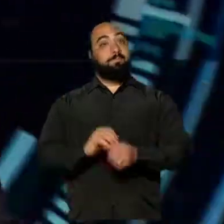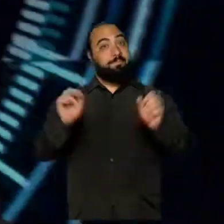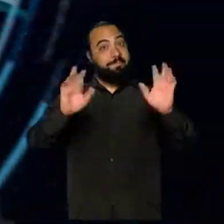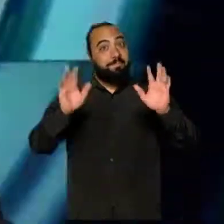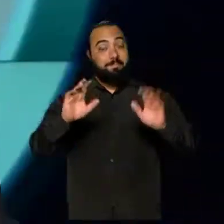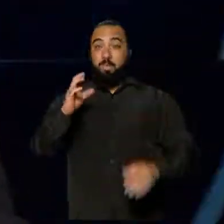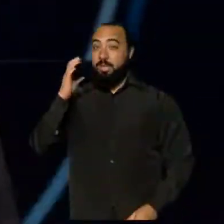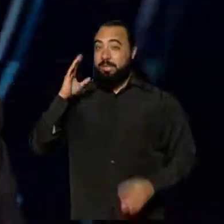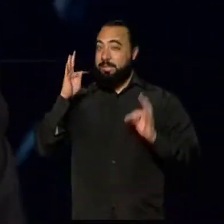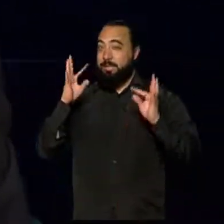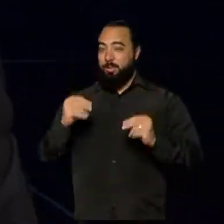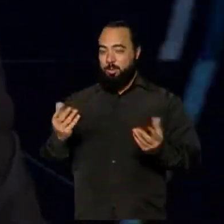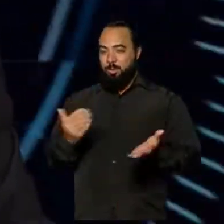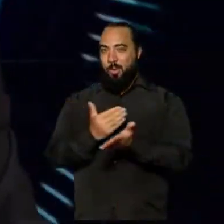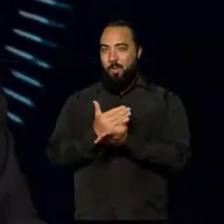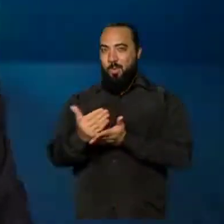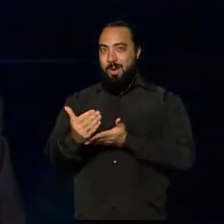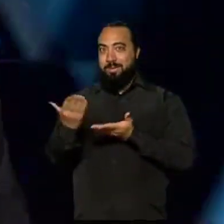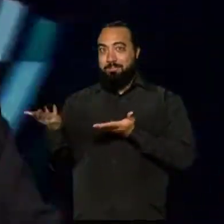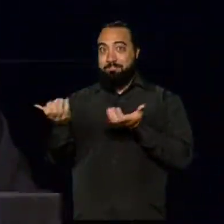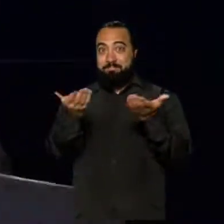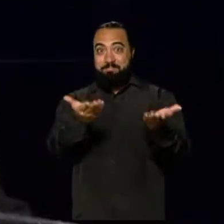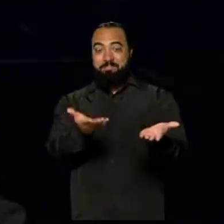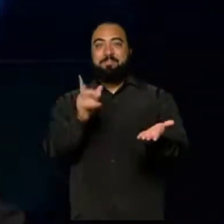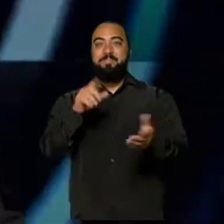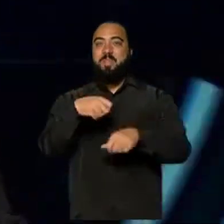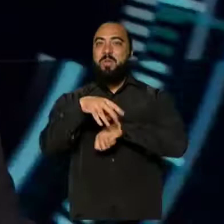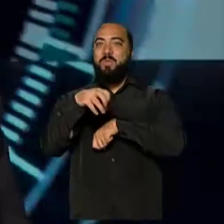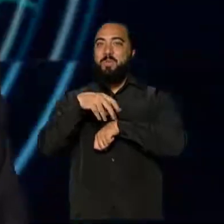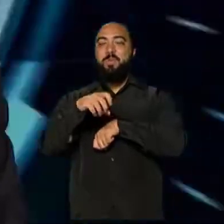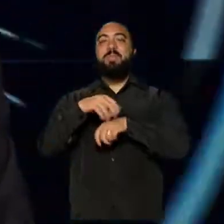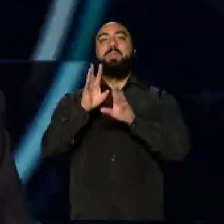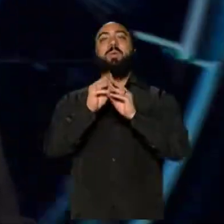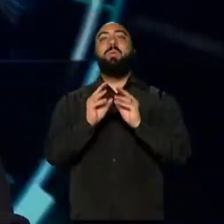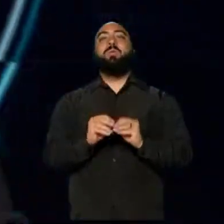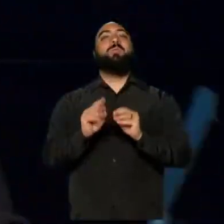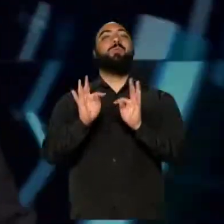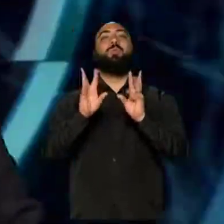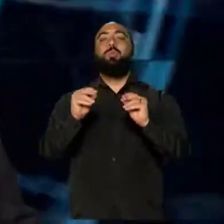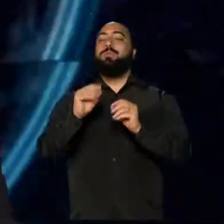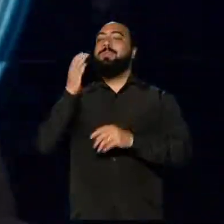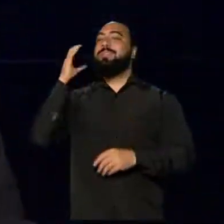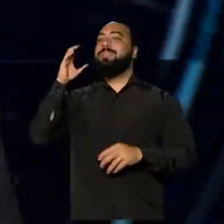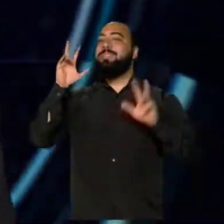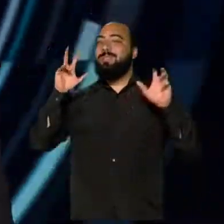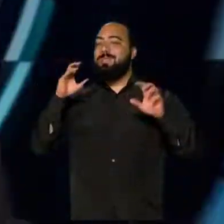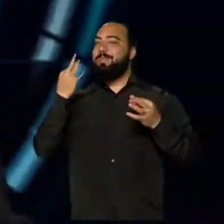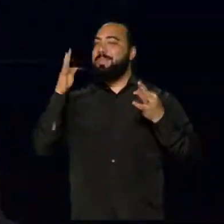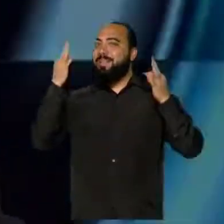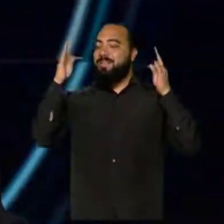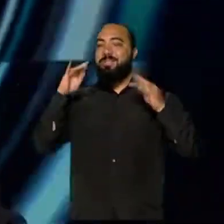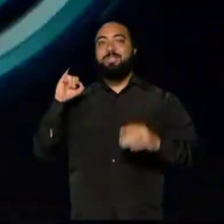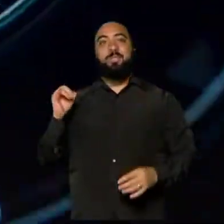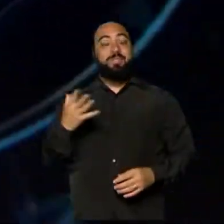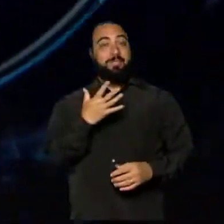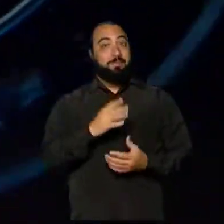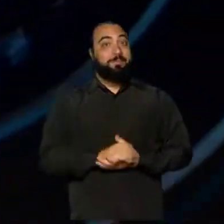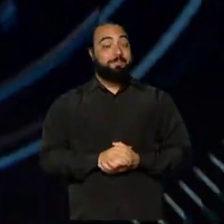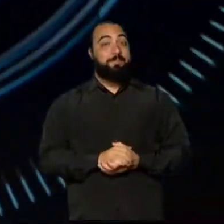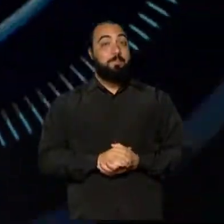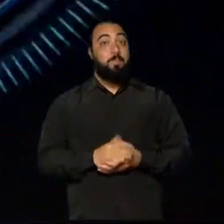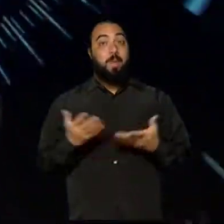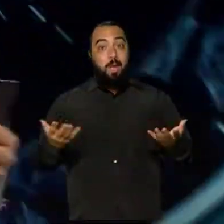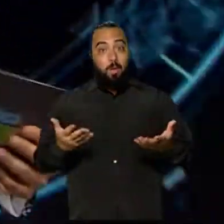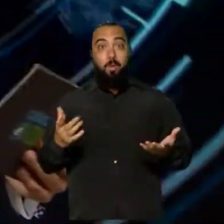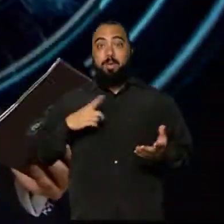Olá, o Ciência Tudo está começando, trazendo para você muita informação e conteúdos sobre ciência, tecnologia e inovação.